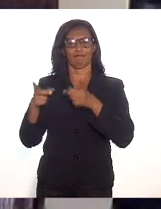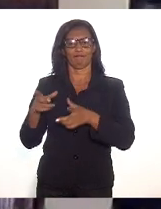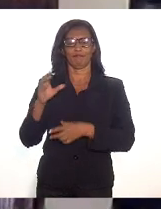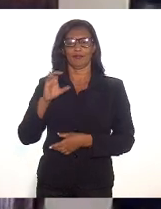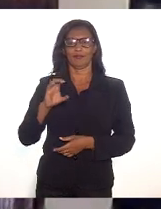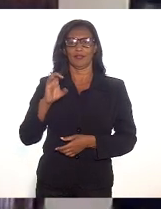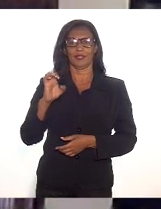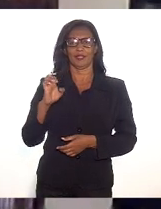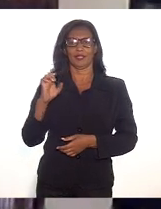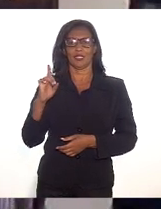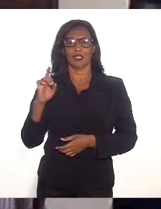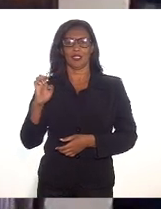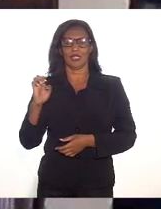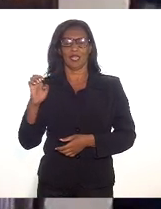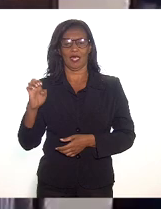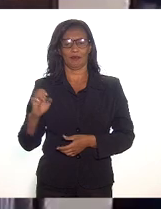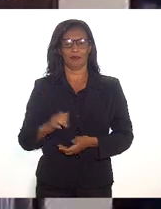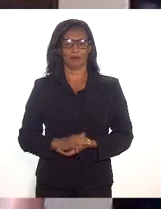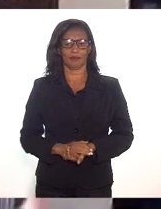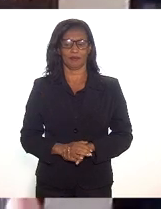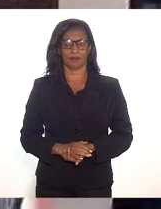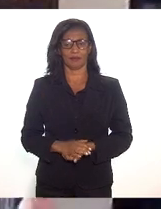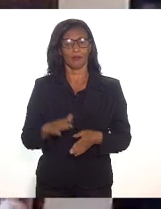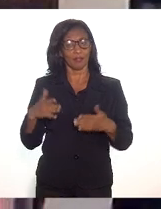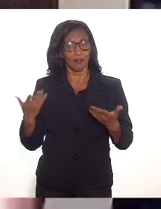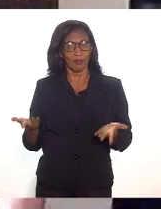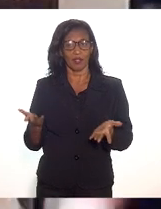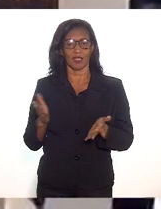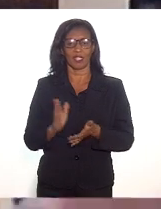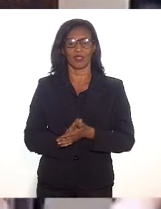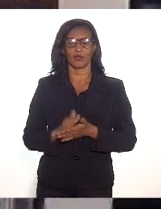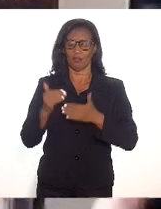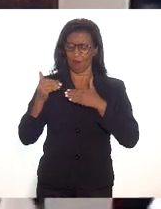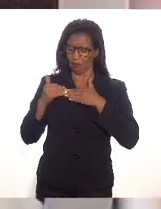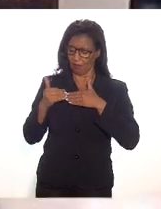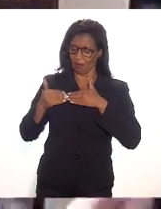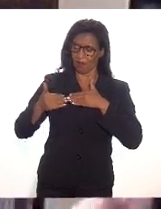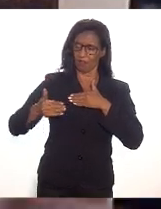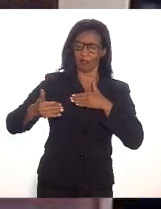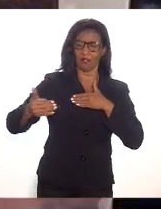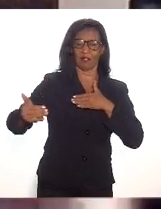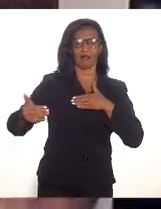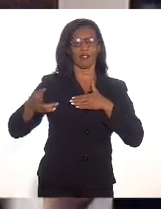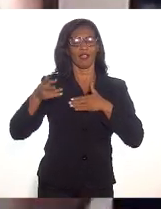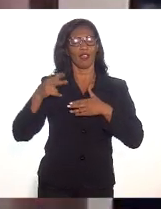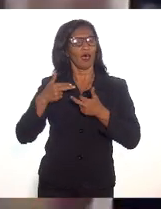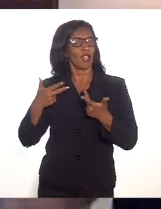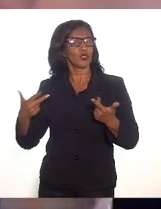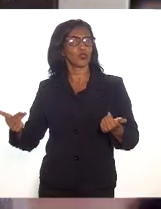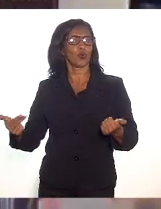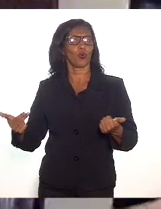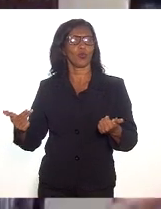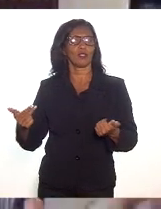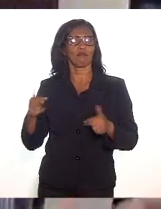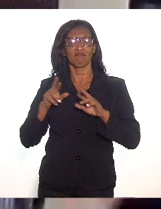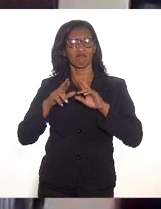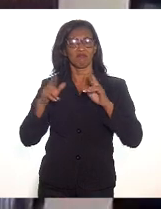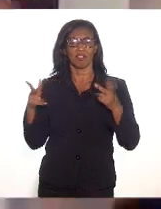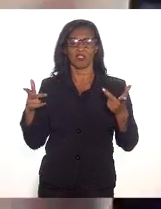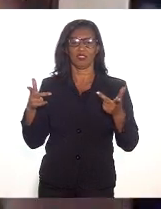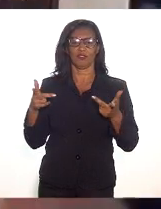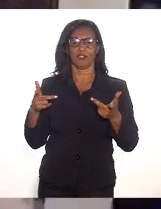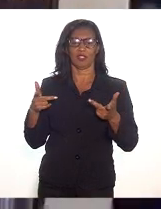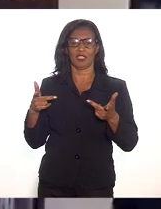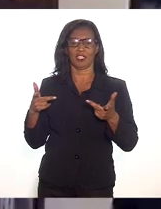da empresa SEDAI. Então, é isso daí. Daqui para frente, pode ficar certo, as coisas não vão ser muito diferentes.